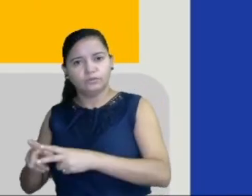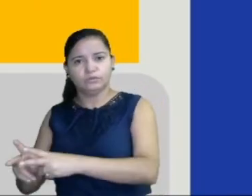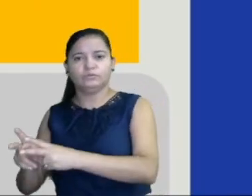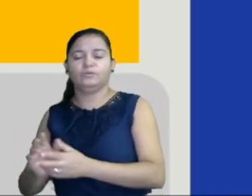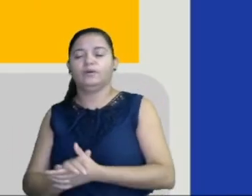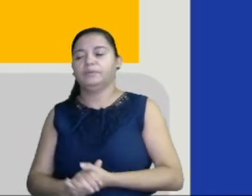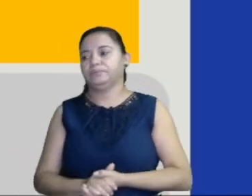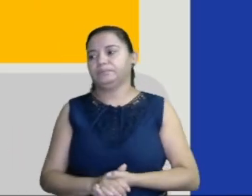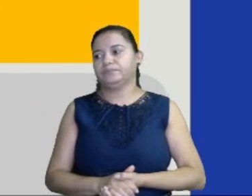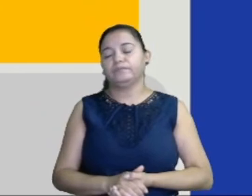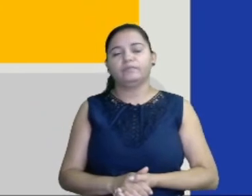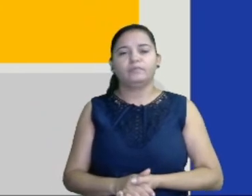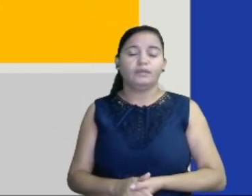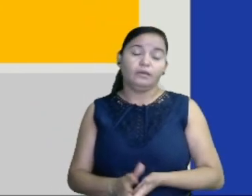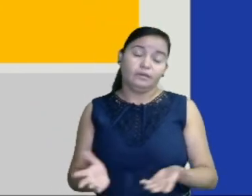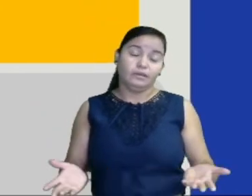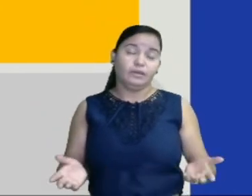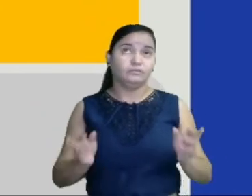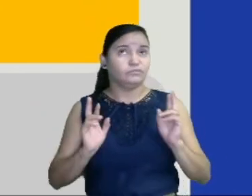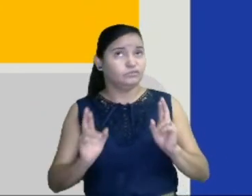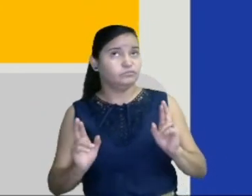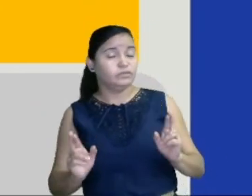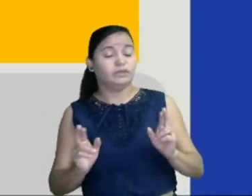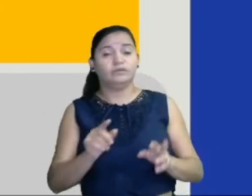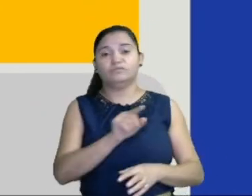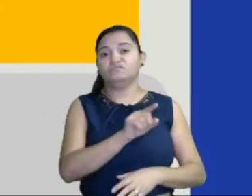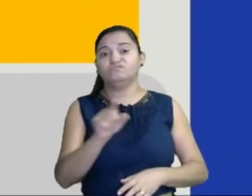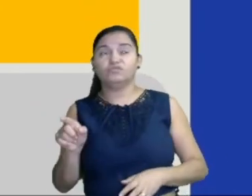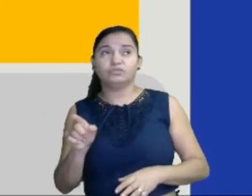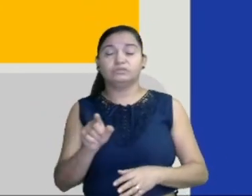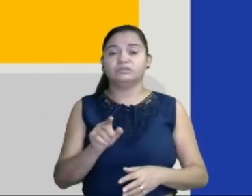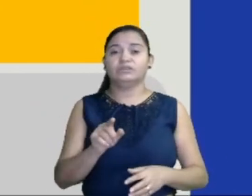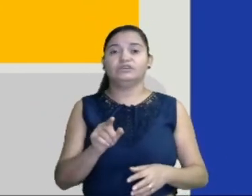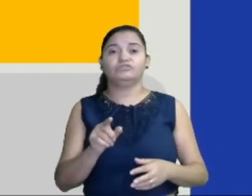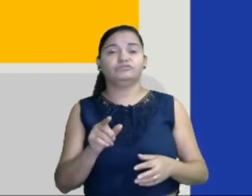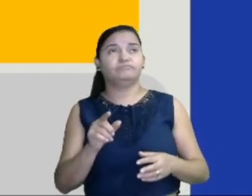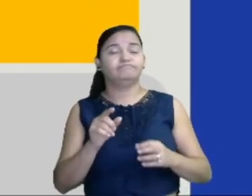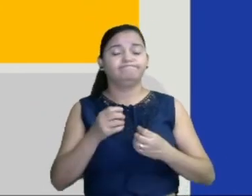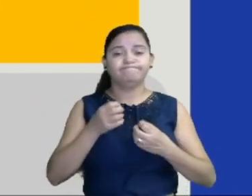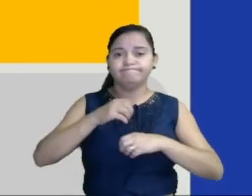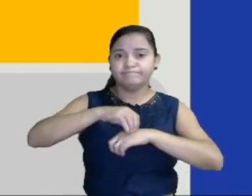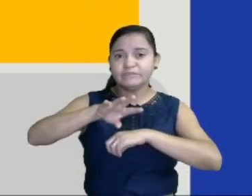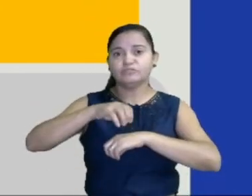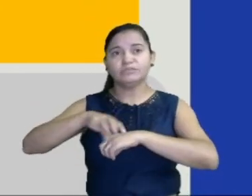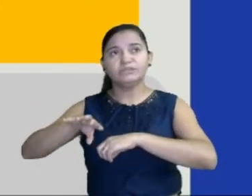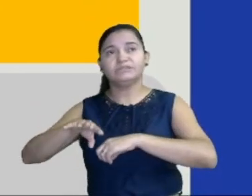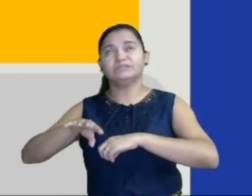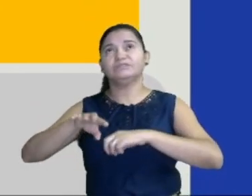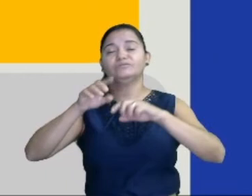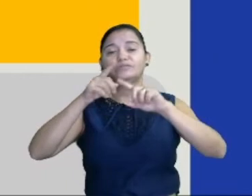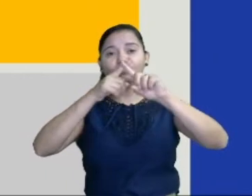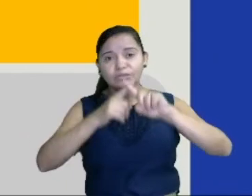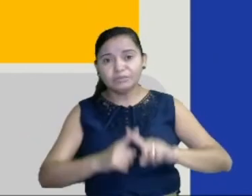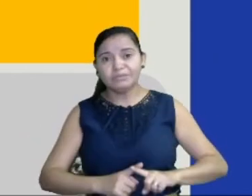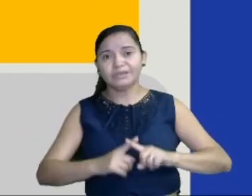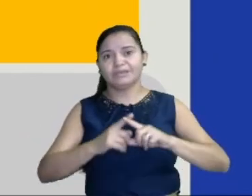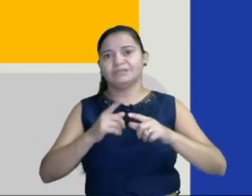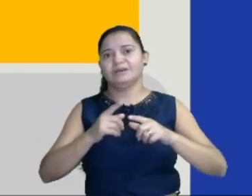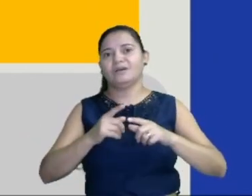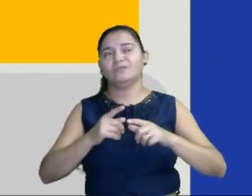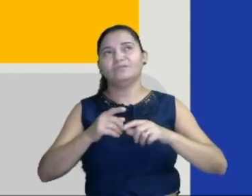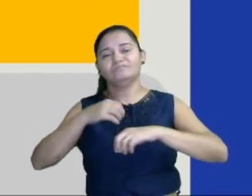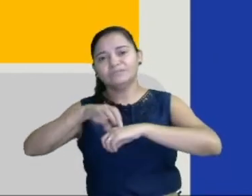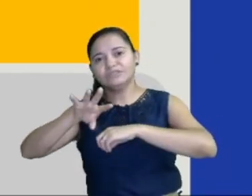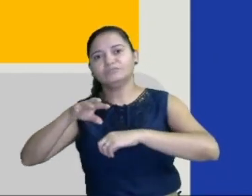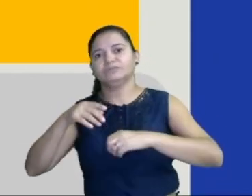ao finalzinho e eu espero ter deixado a mensagem dessa relação da propriedade da multiplicação e das